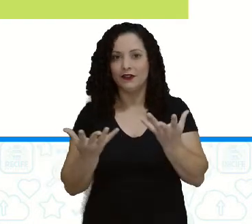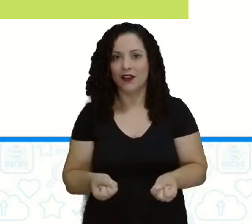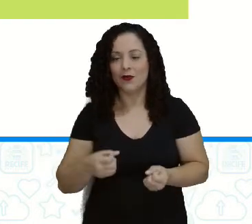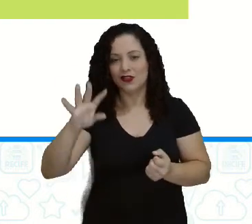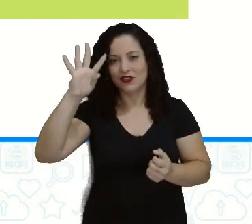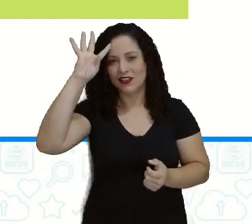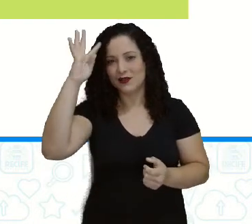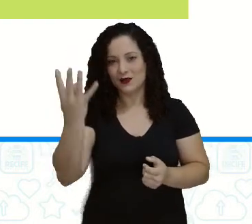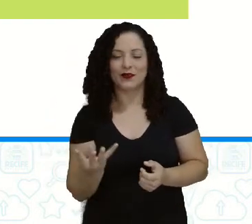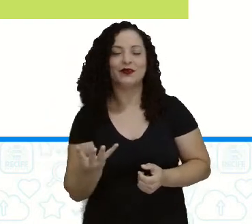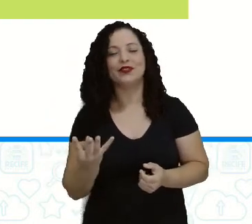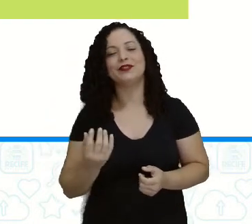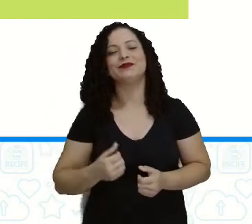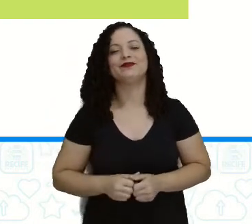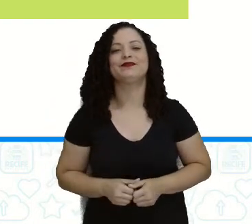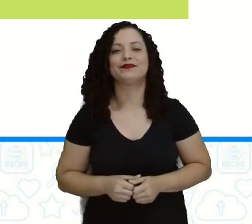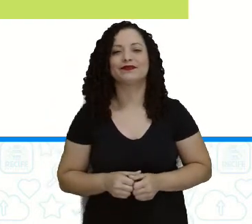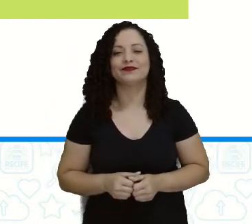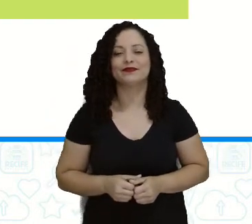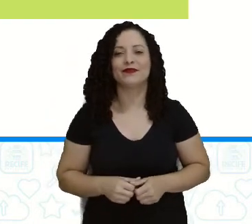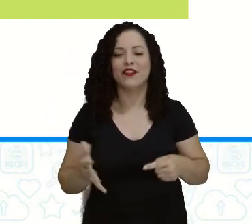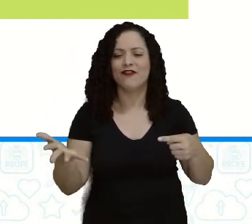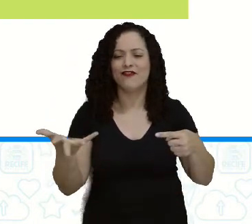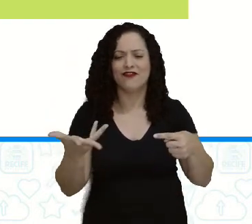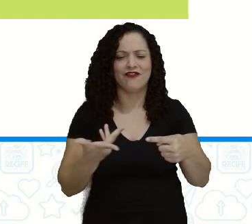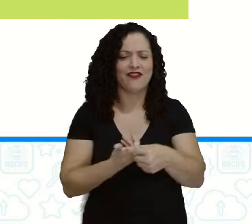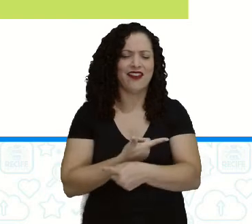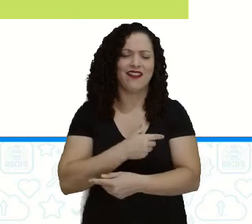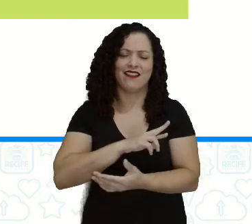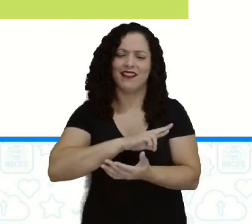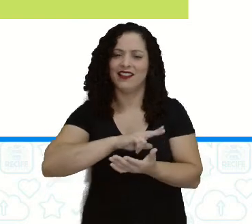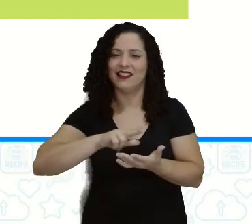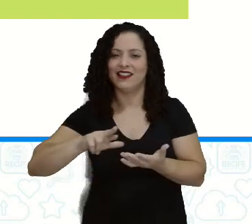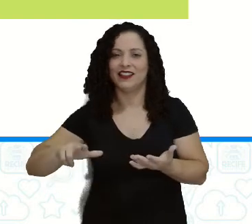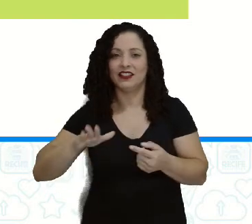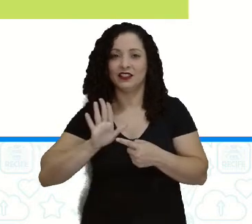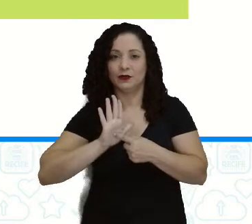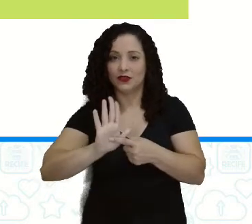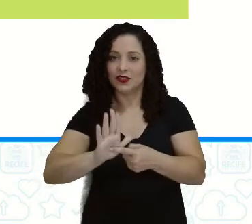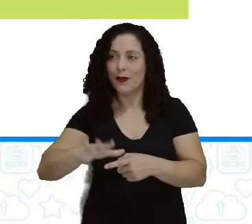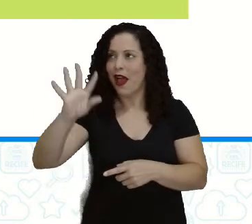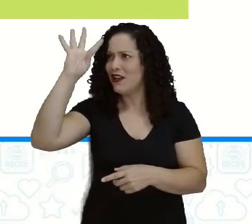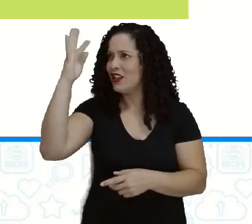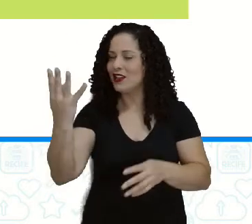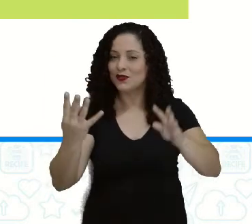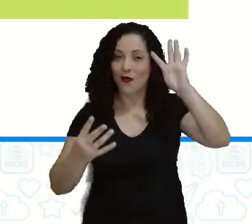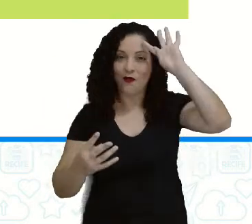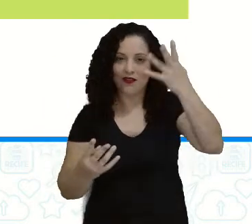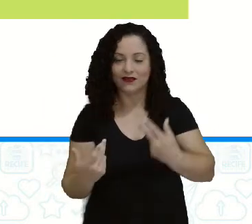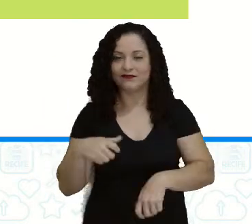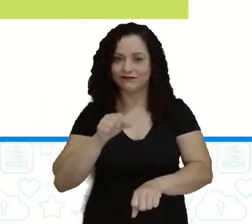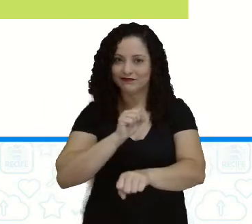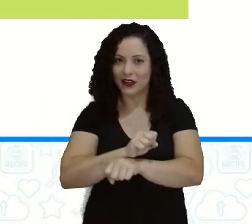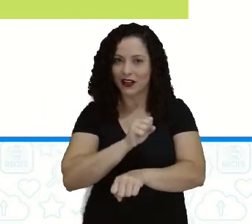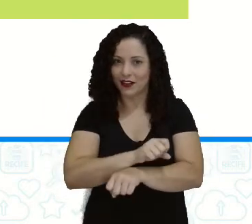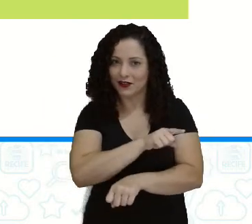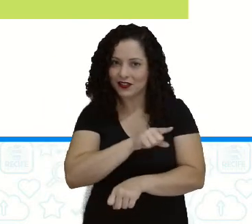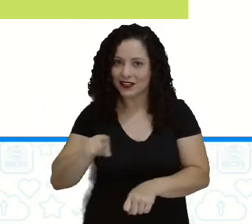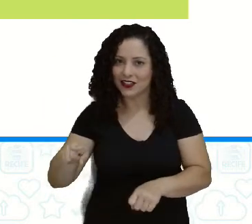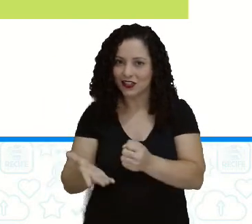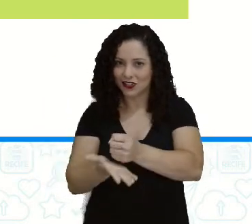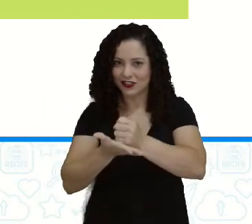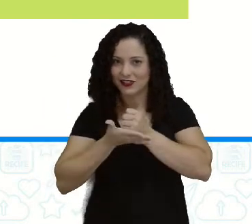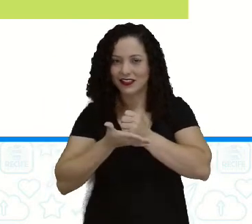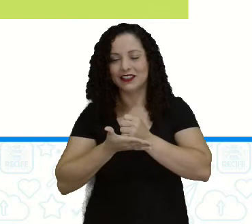resolver problemas. Então, vários probleminhas eu vou trazer aqui e eu conto com a participação de vocês. De que